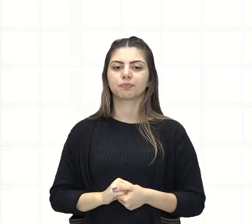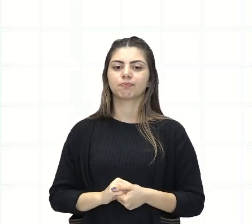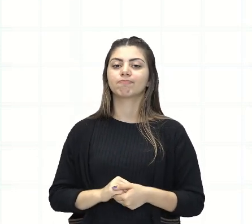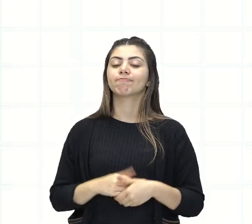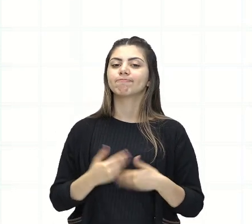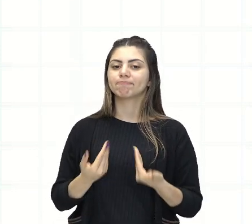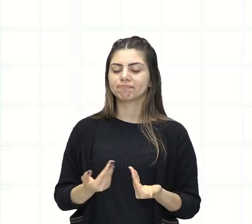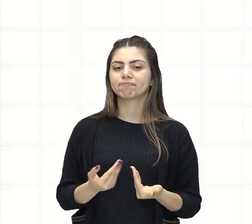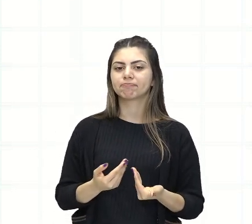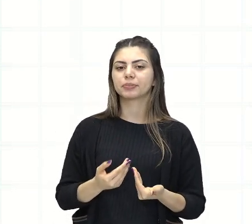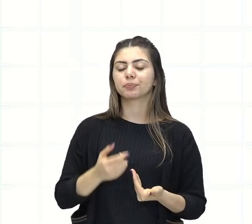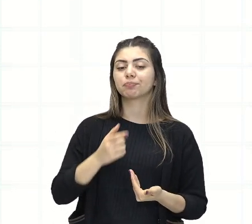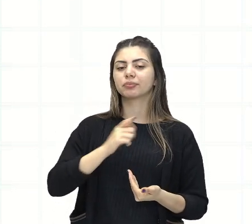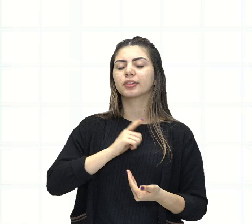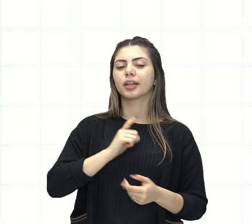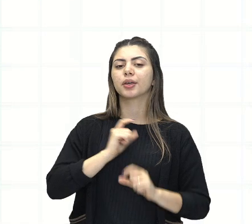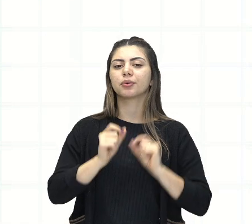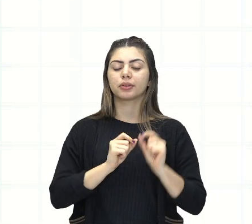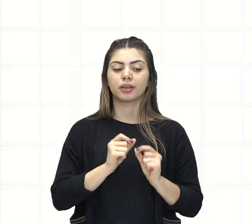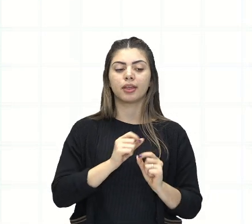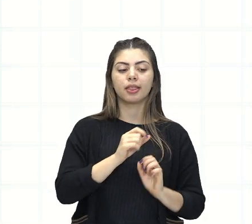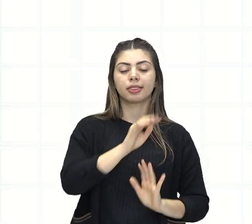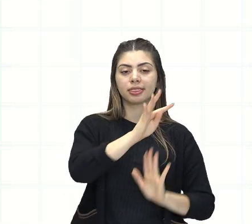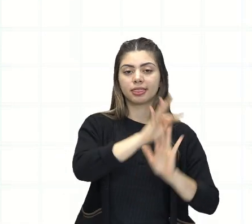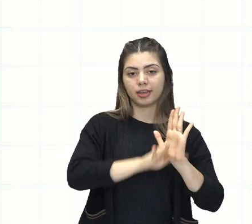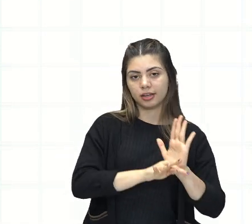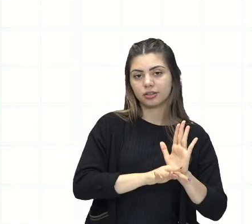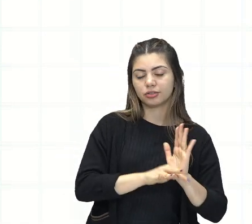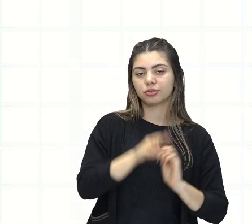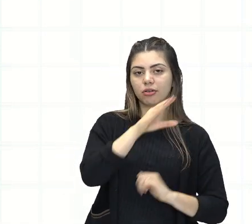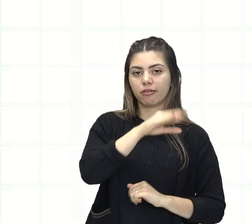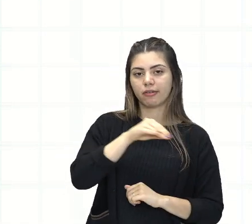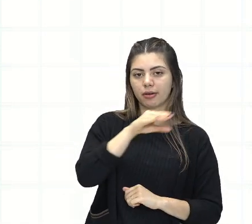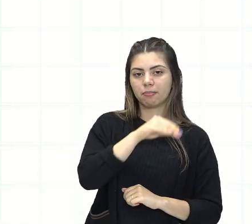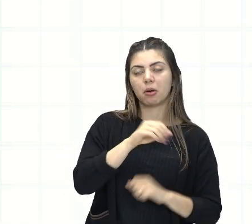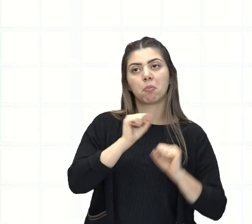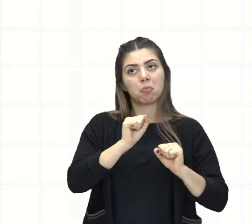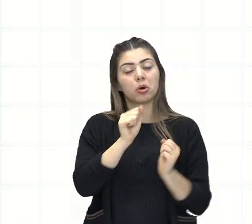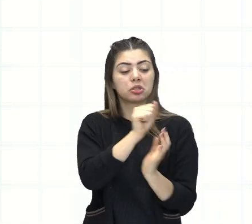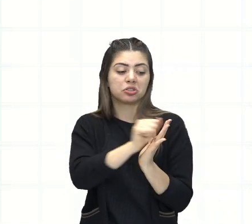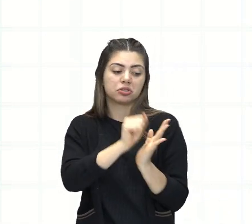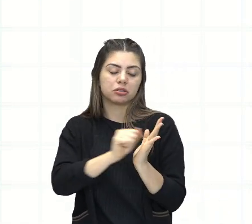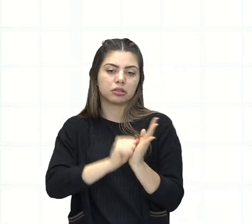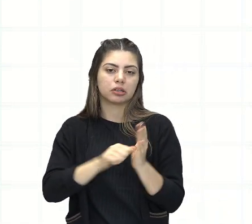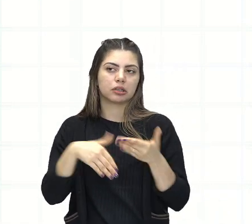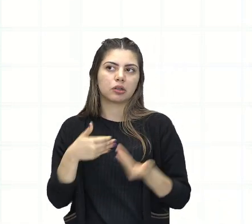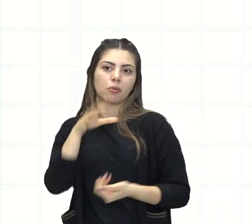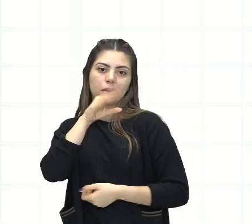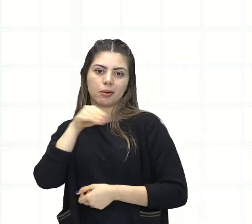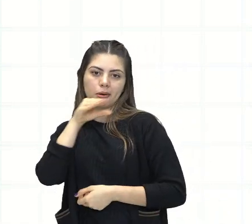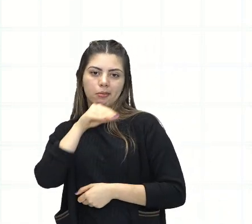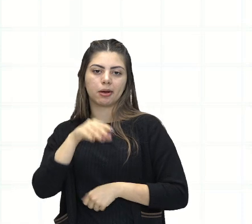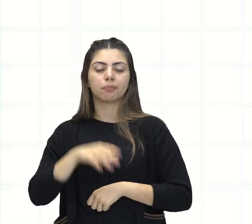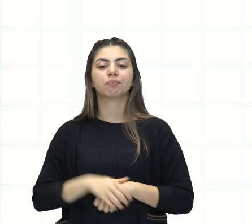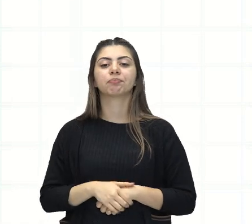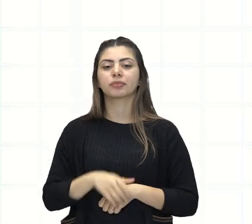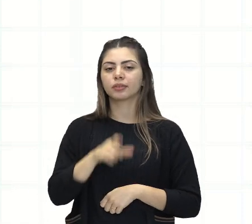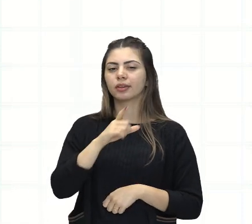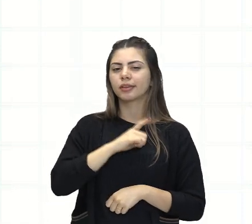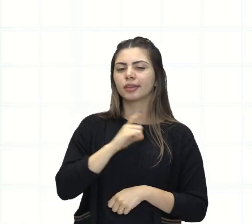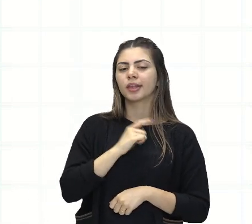do texto verbal, seja ele escrita ou falada, nós também